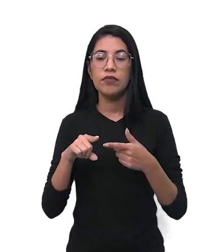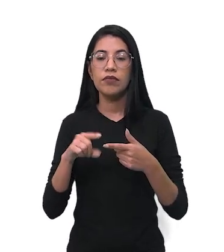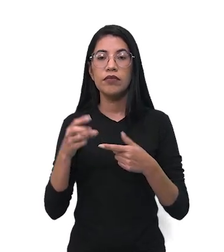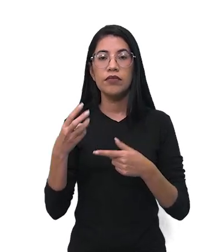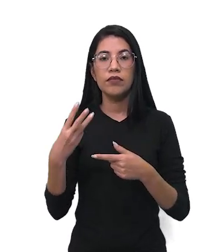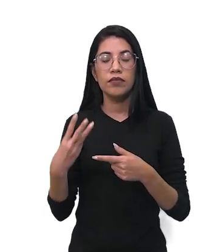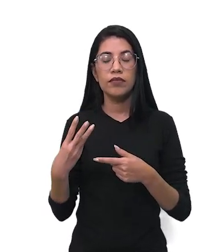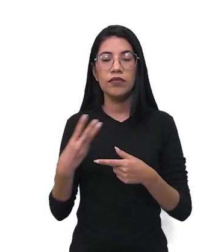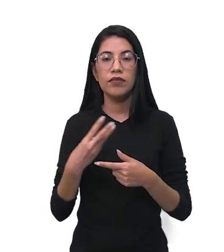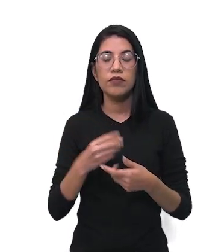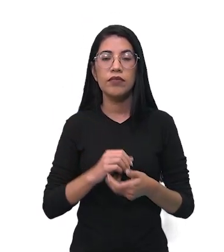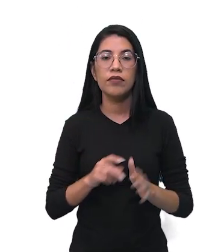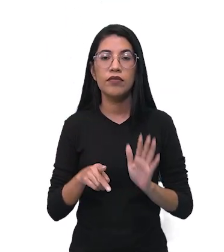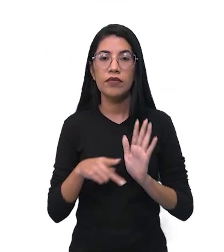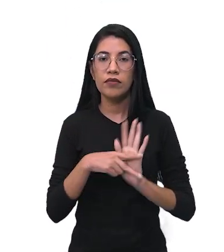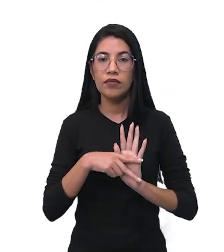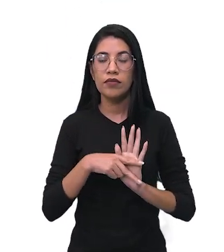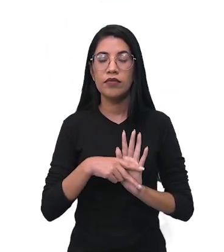para 3,